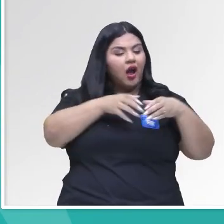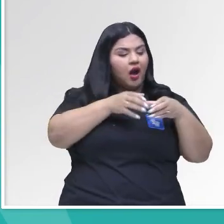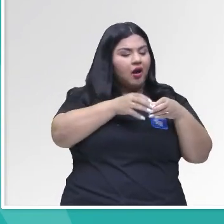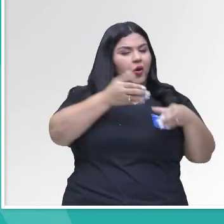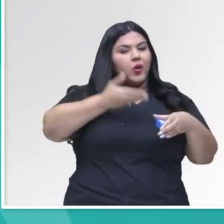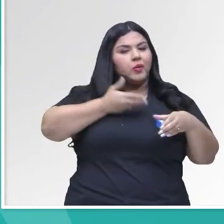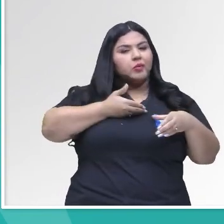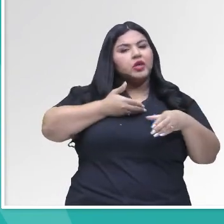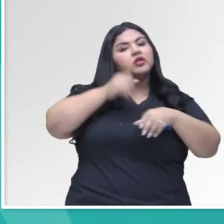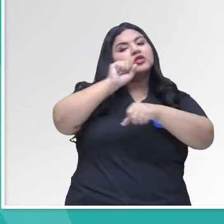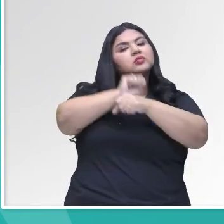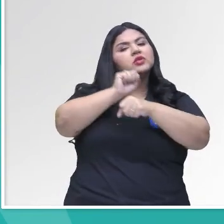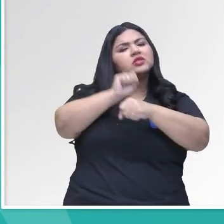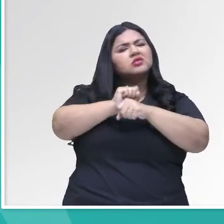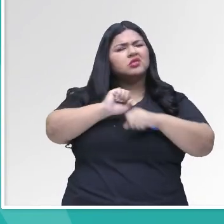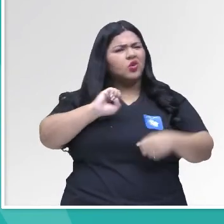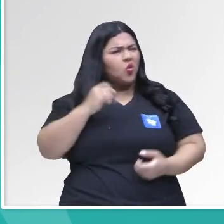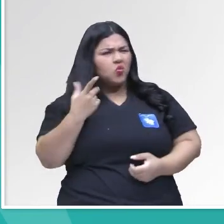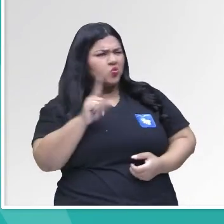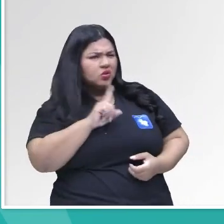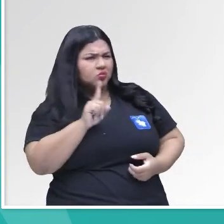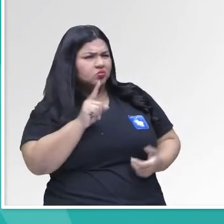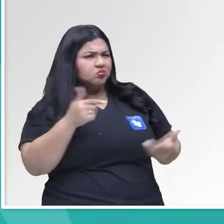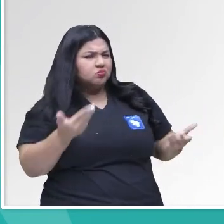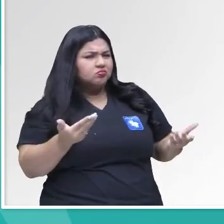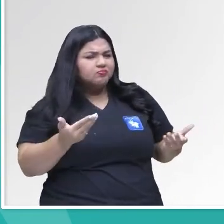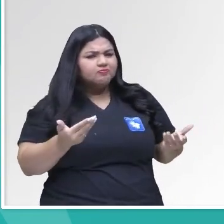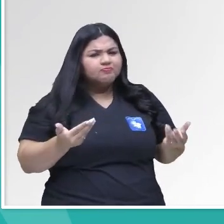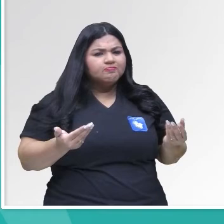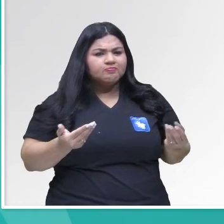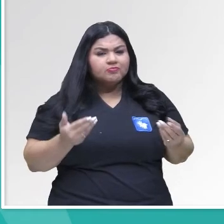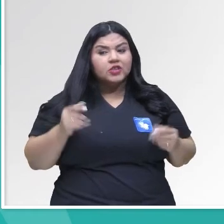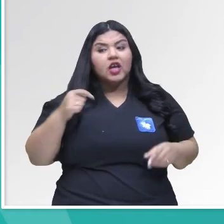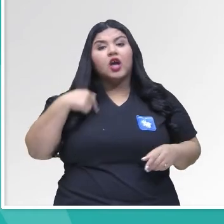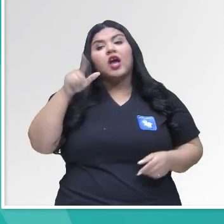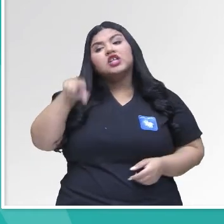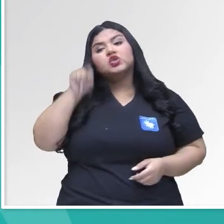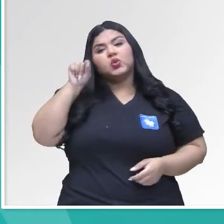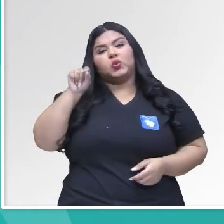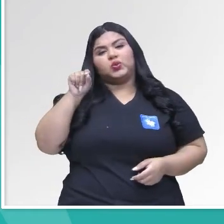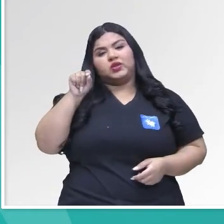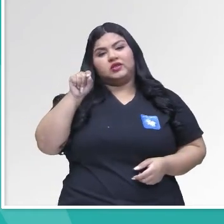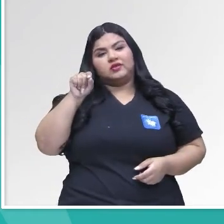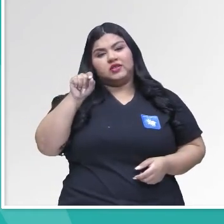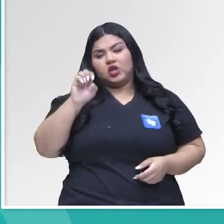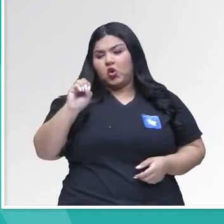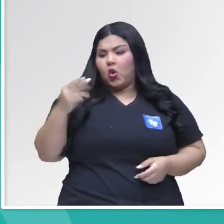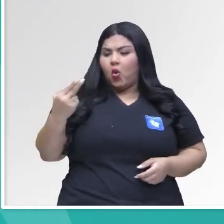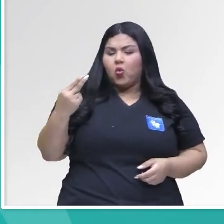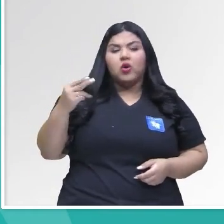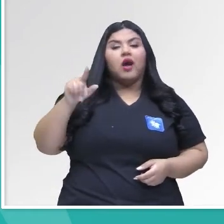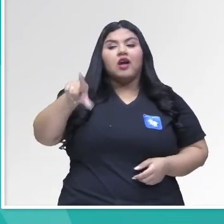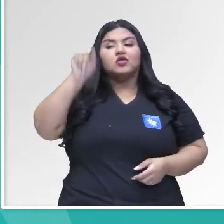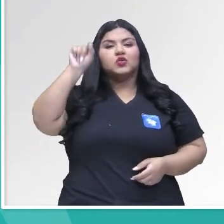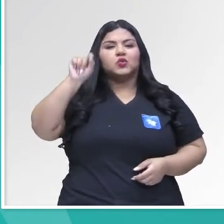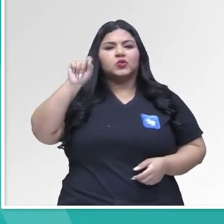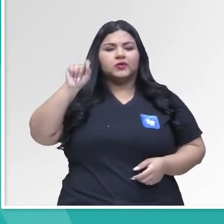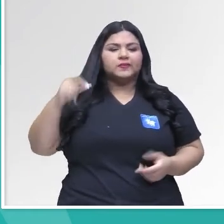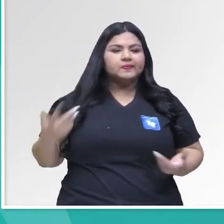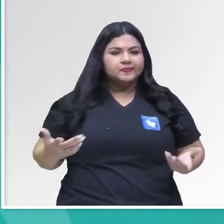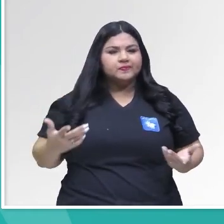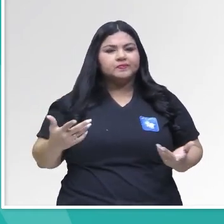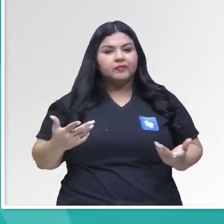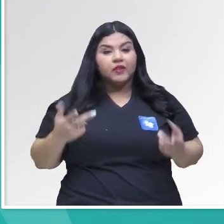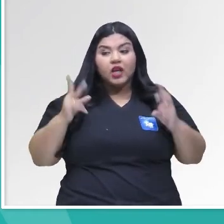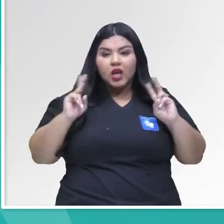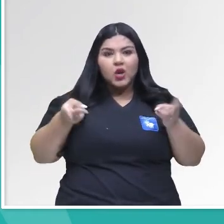pessoa reflete um pouquinho, ou não. A escolha, né? Ou não deveria ir. E aí ele